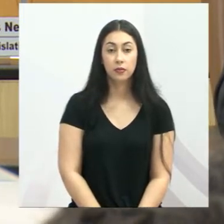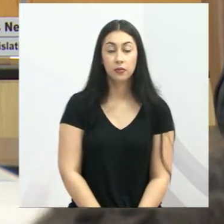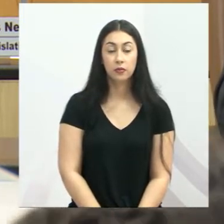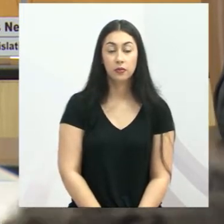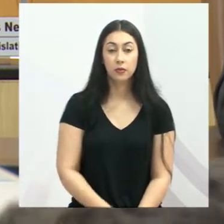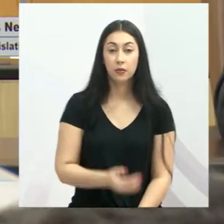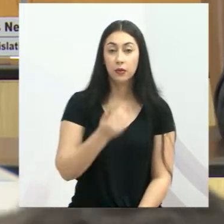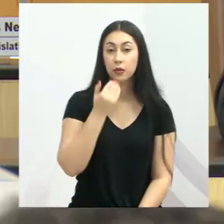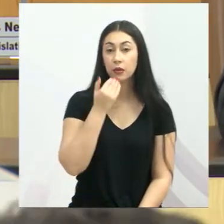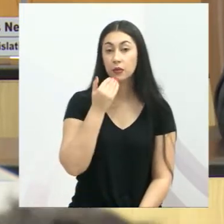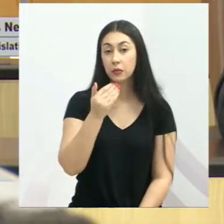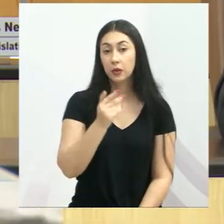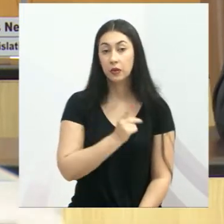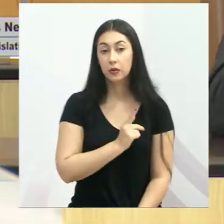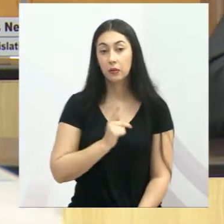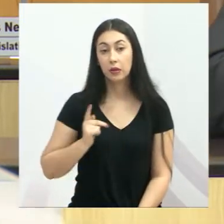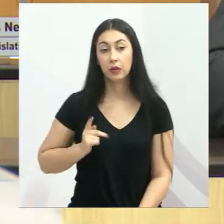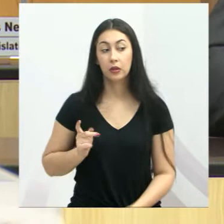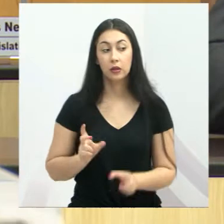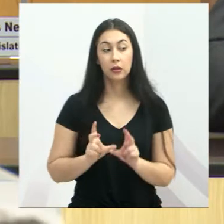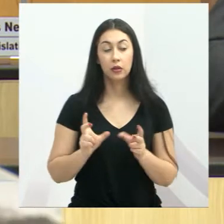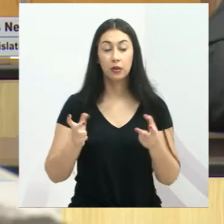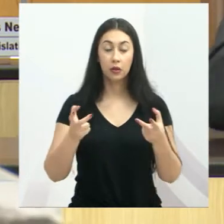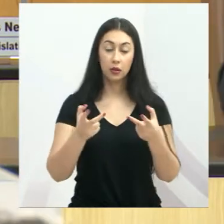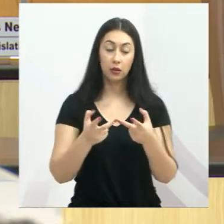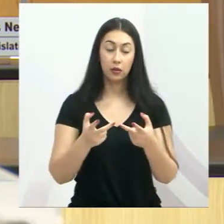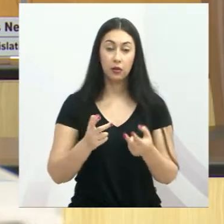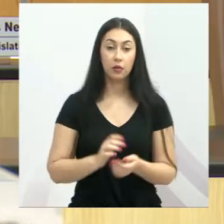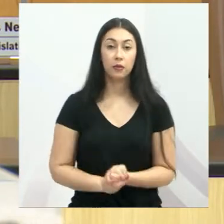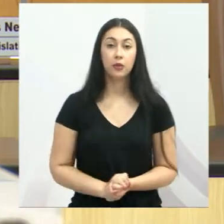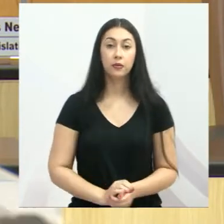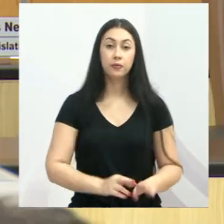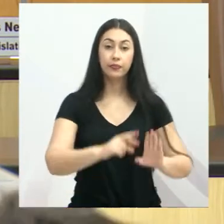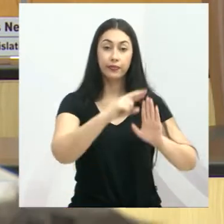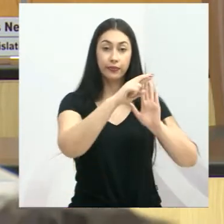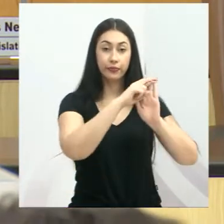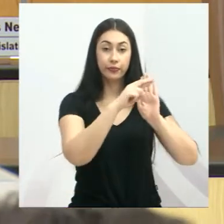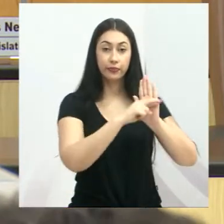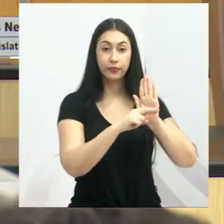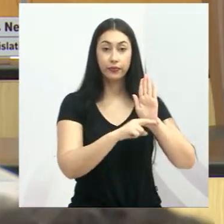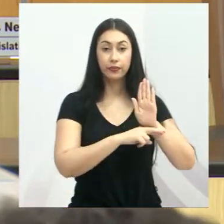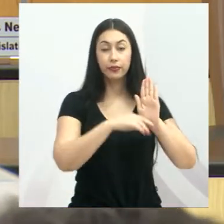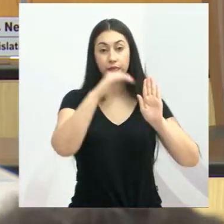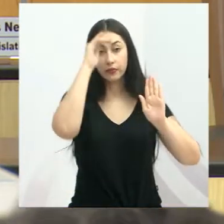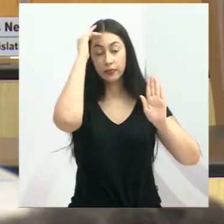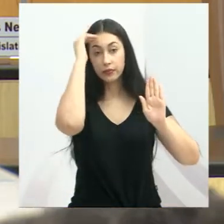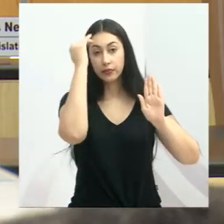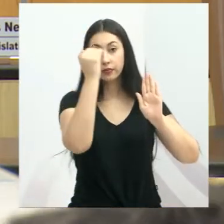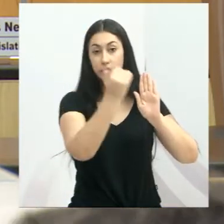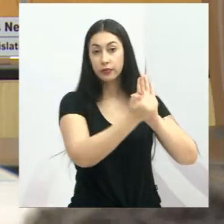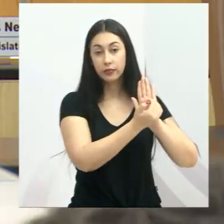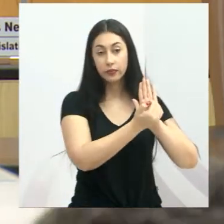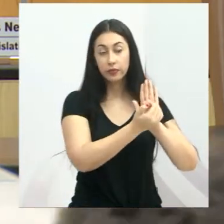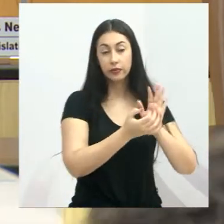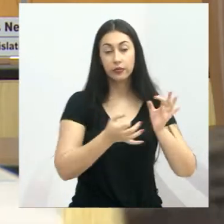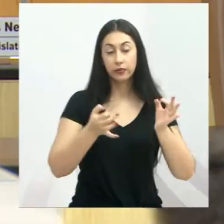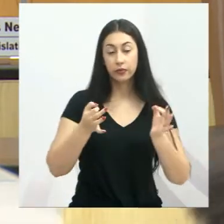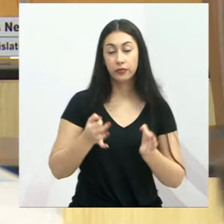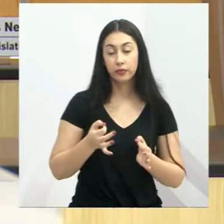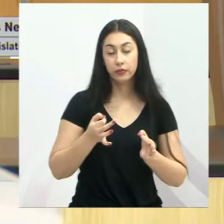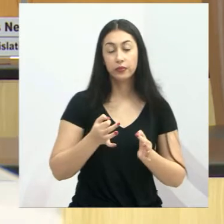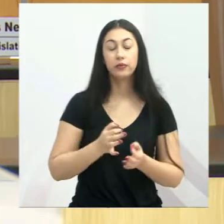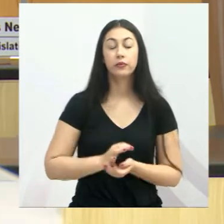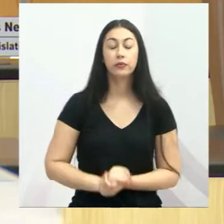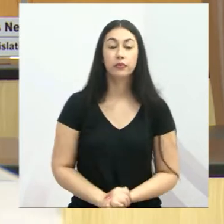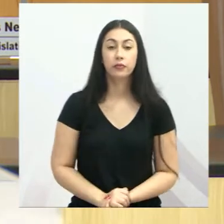Requeremos ao excelentíssimo senhor presidente desta casa, ouvido e aprovado pelo egrégio plenário,